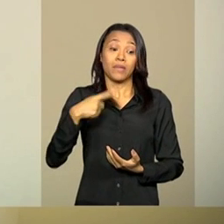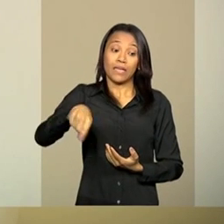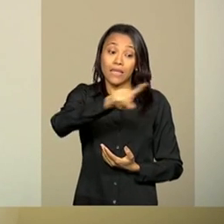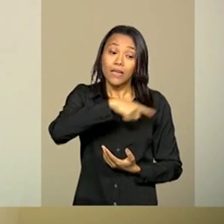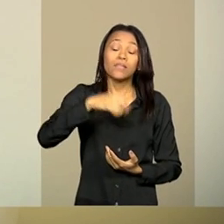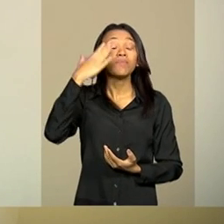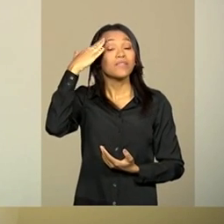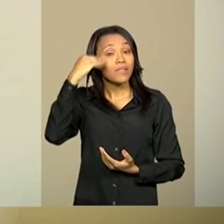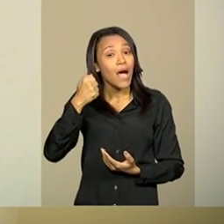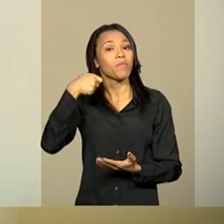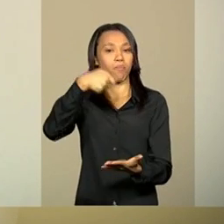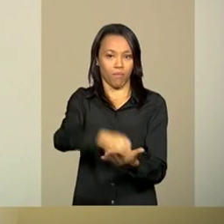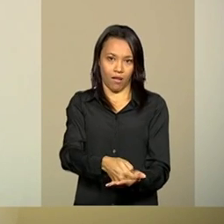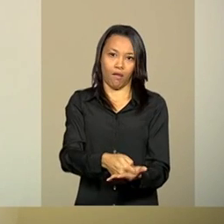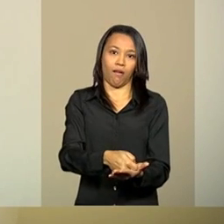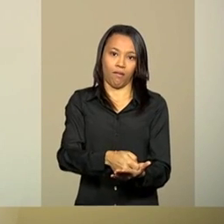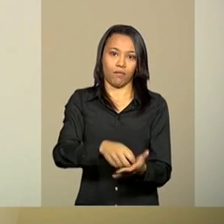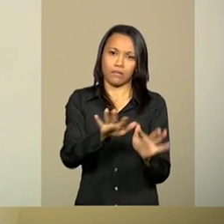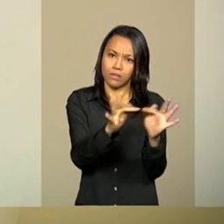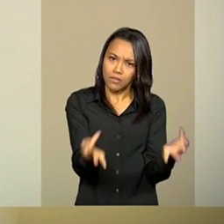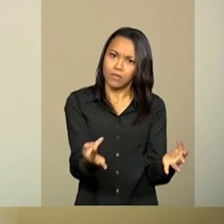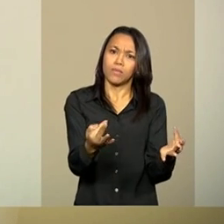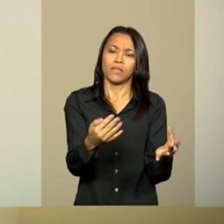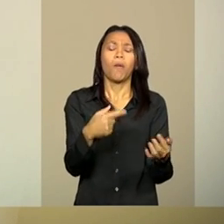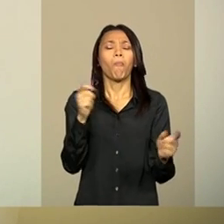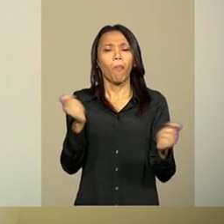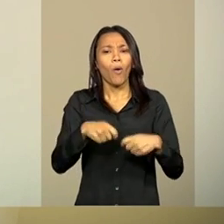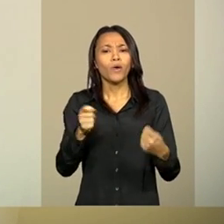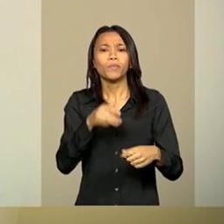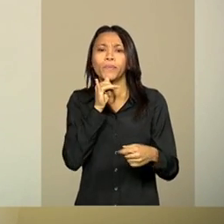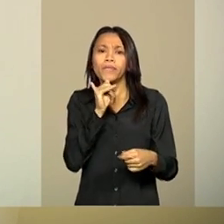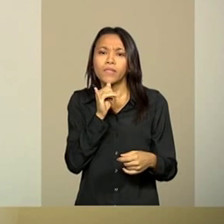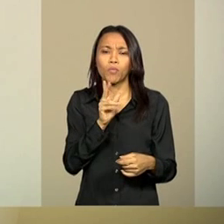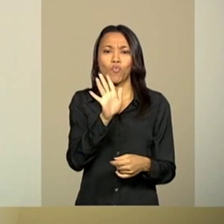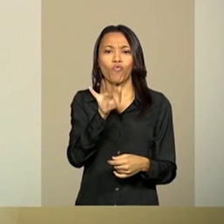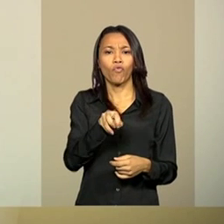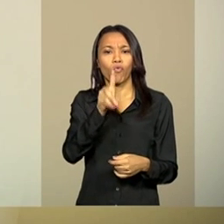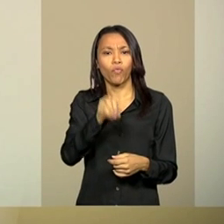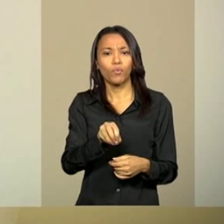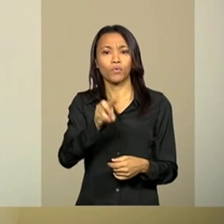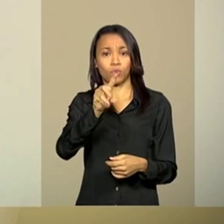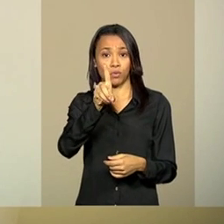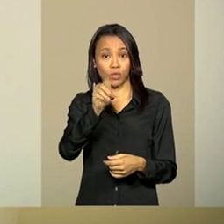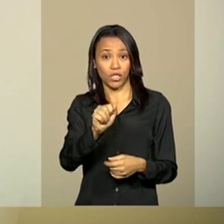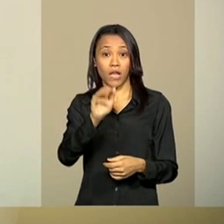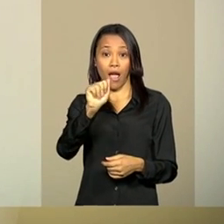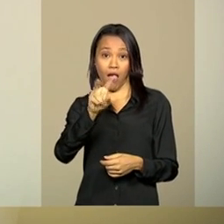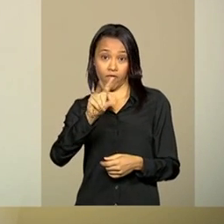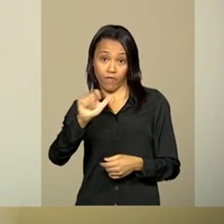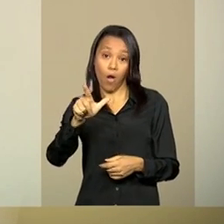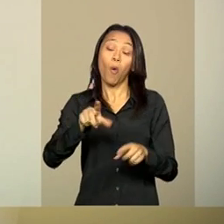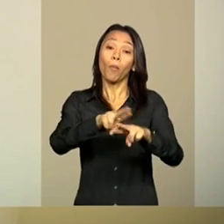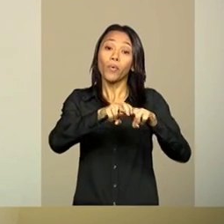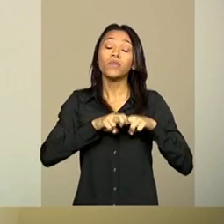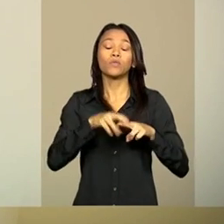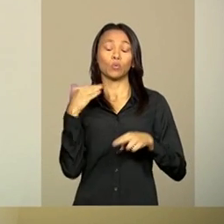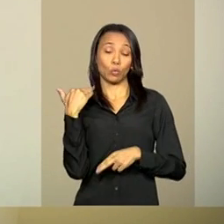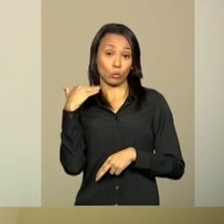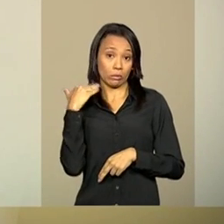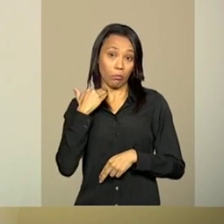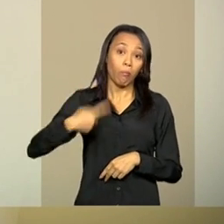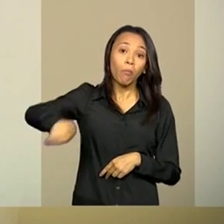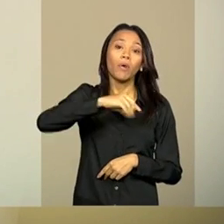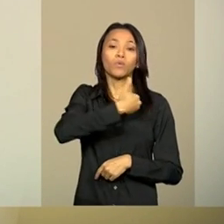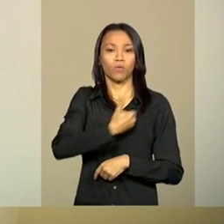pagador e pode ser coberto por exemplo um fundo de aval por isso os bancos públicos que oferece o crédito